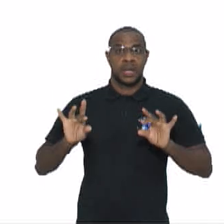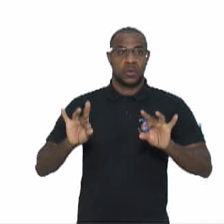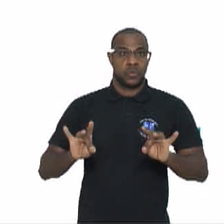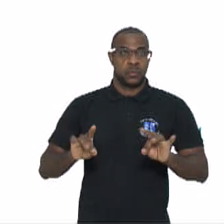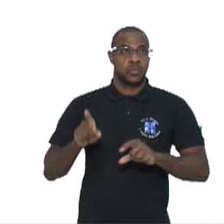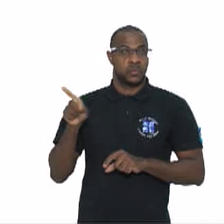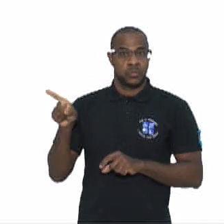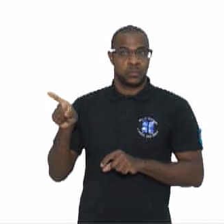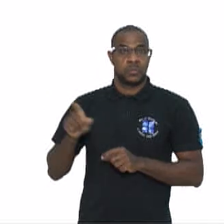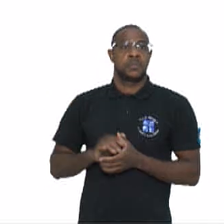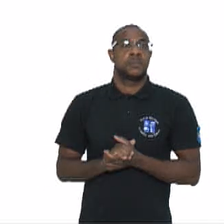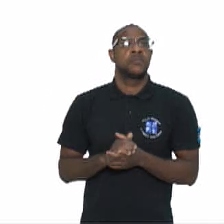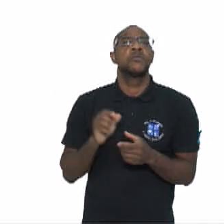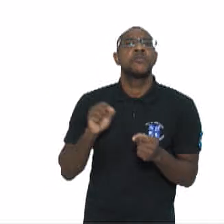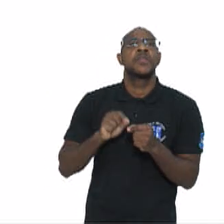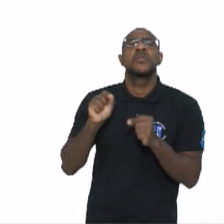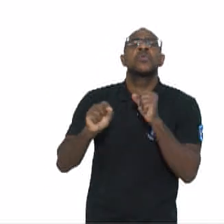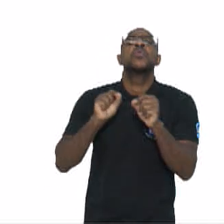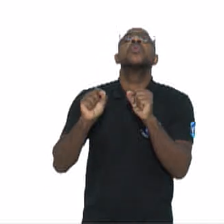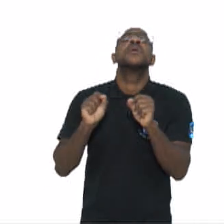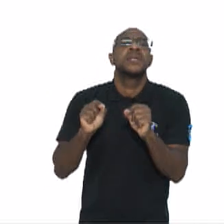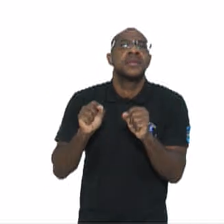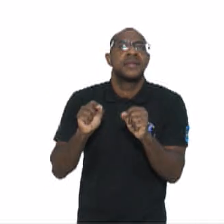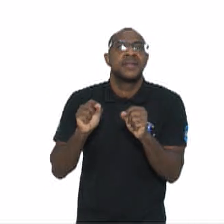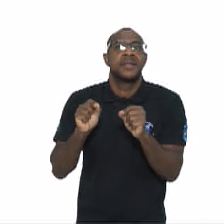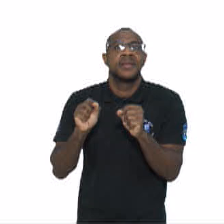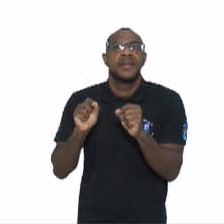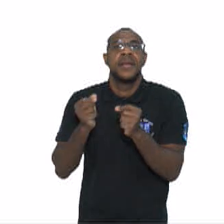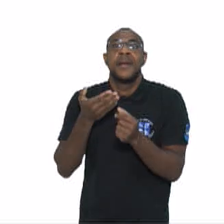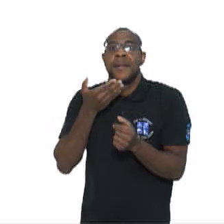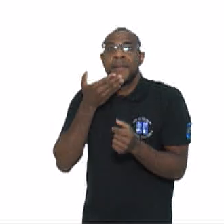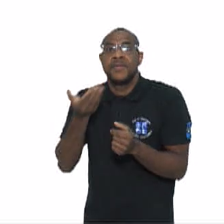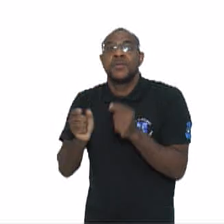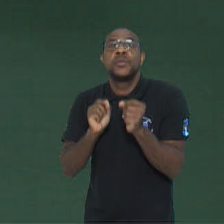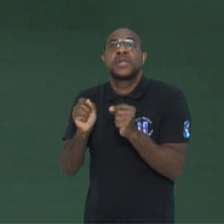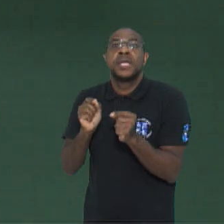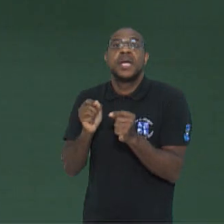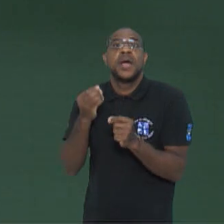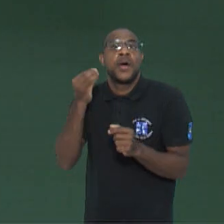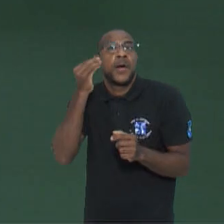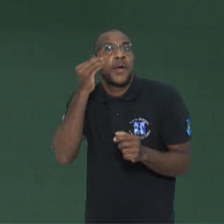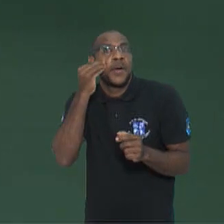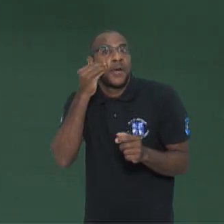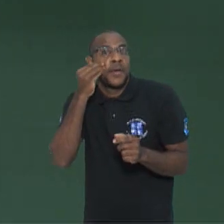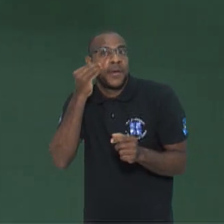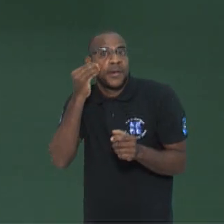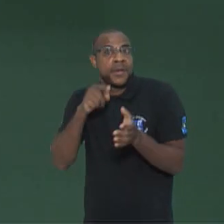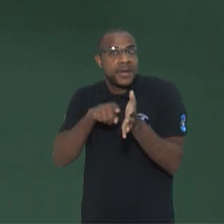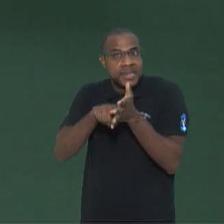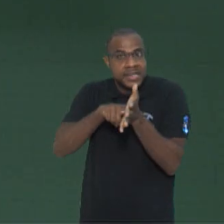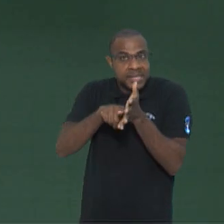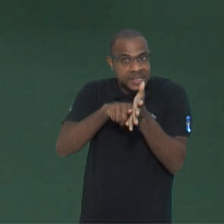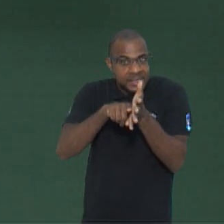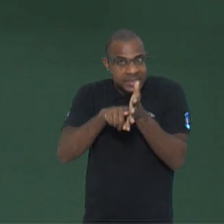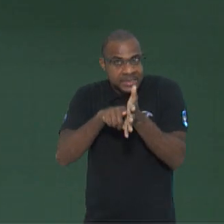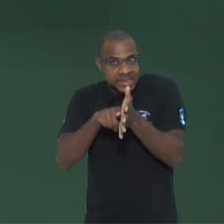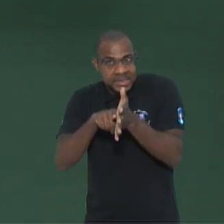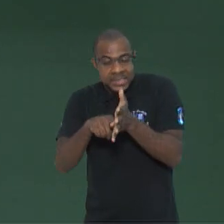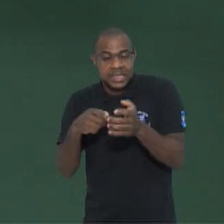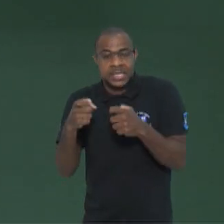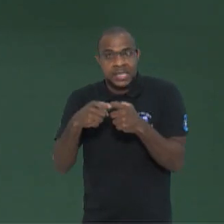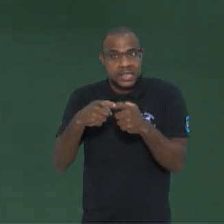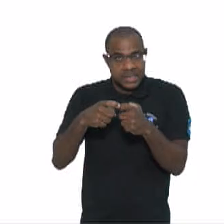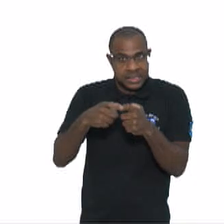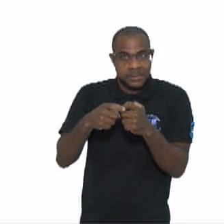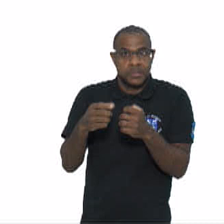fizeram, né? O que elas fizeram? Solicitaram testes de Covid-19. Onde? Na própria Austrália.